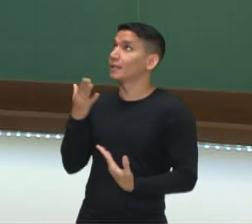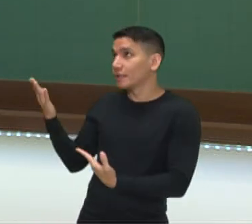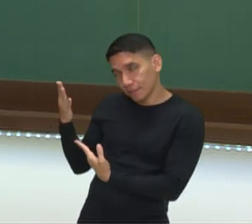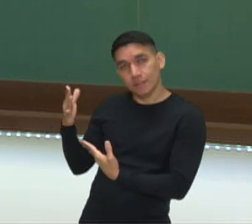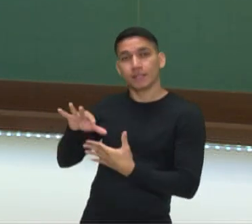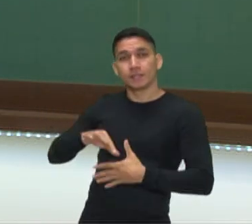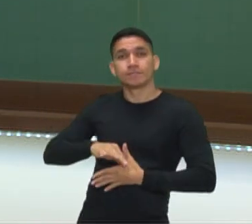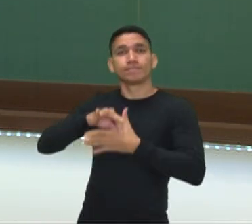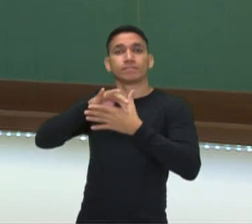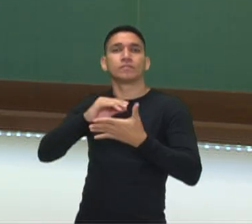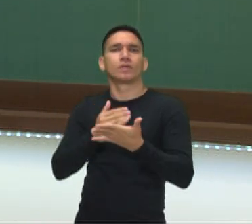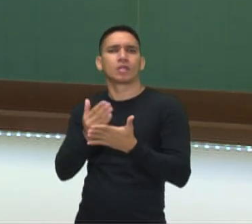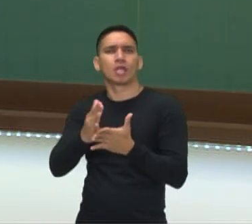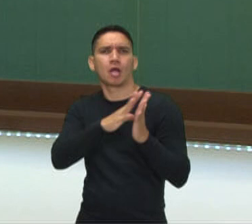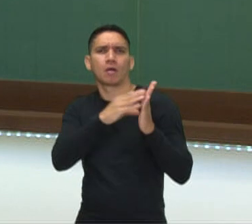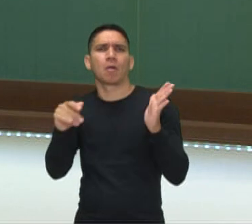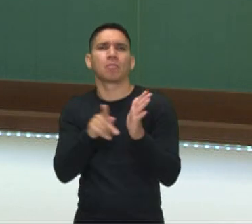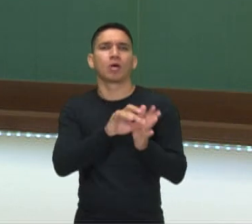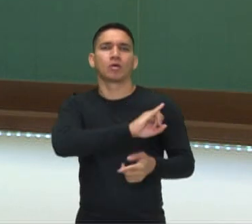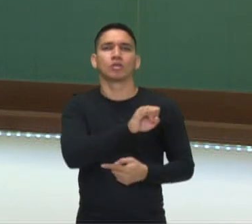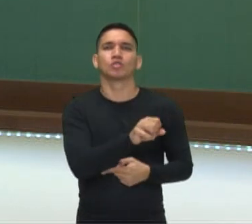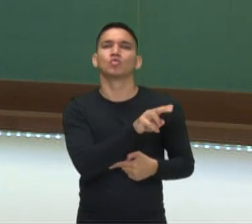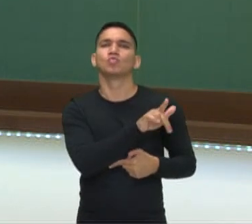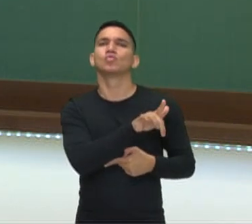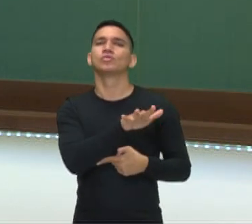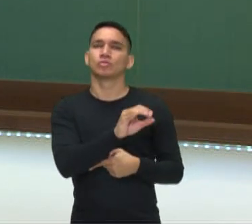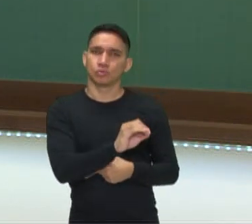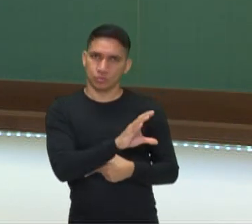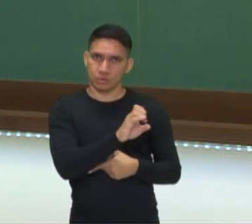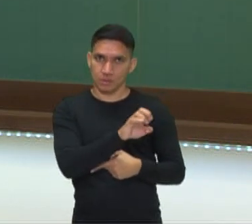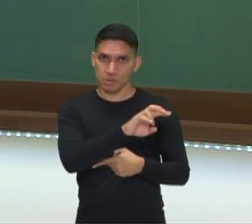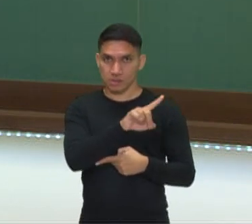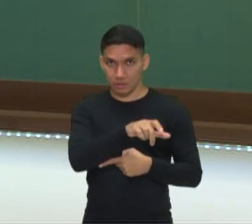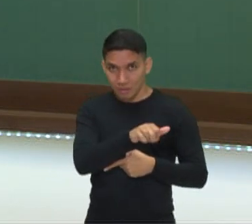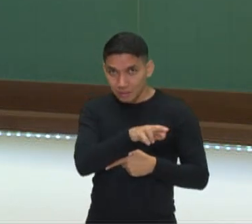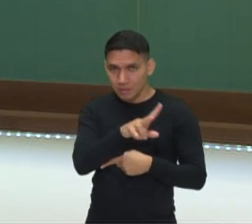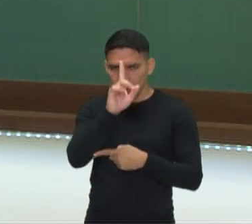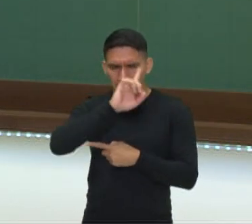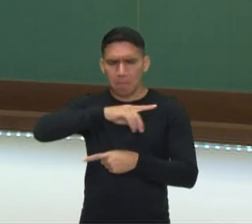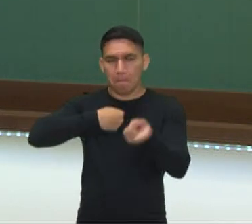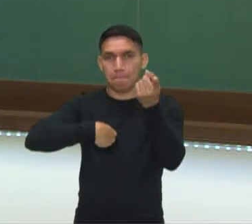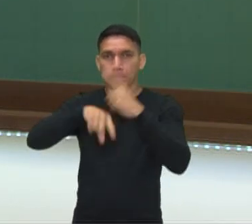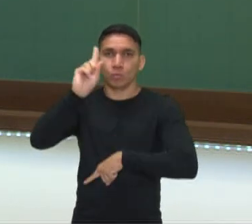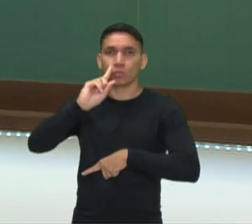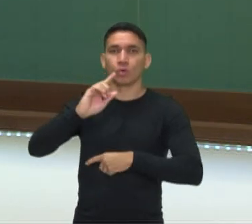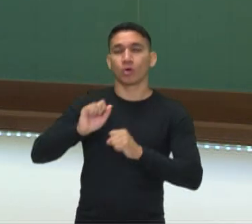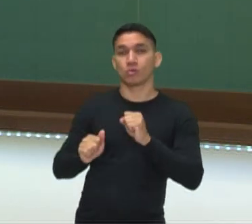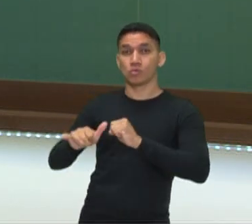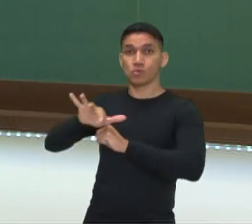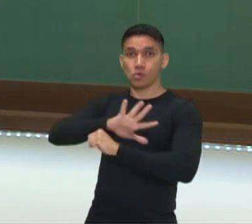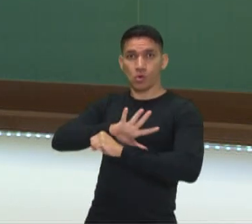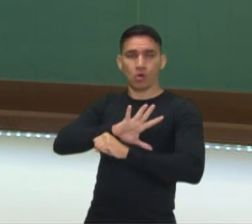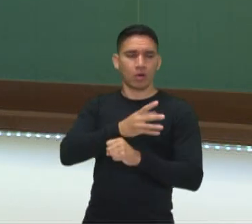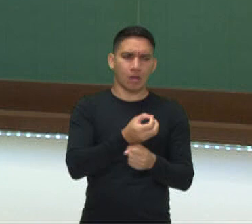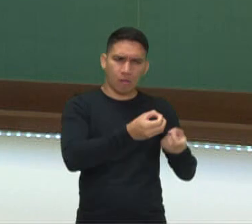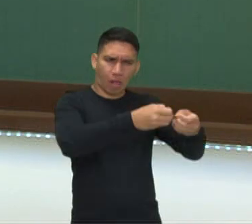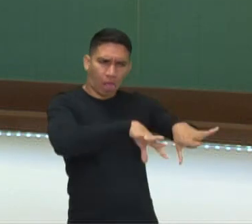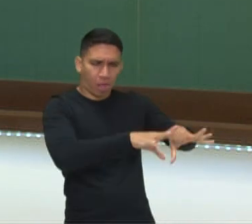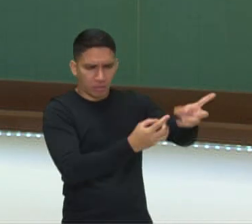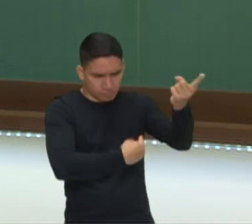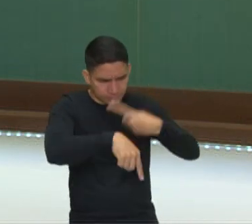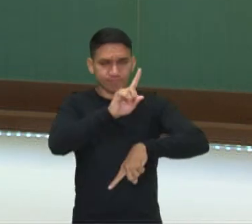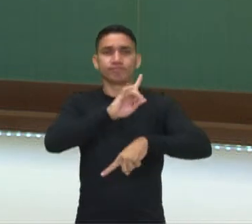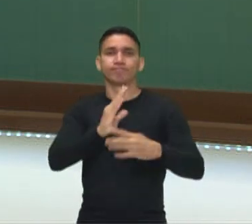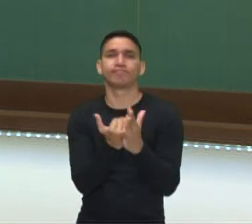exatamente, espelhado em Júlio César, que foi o grande idealizador de Roma, foi a pessoa que trouxe Roma do caos para